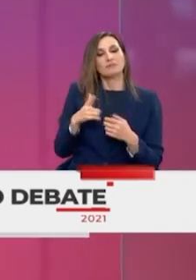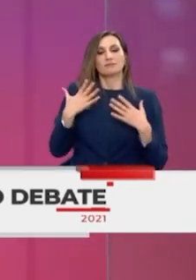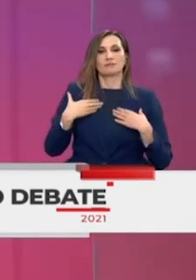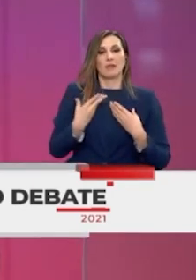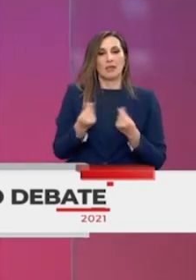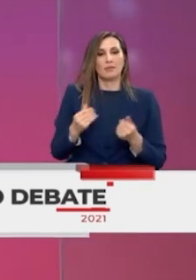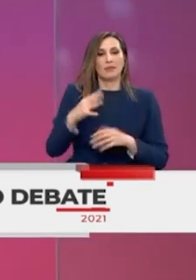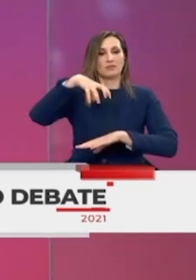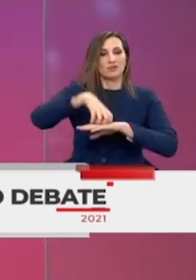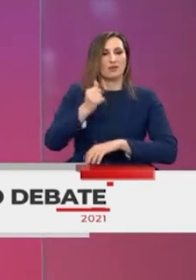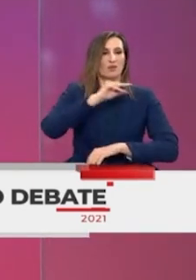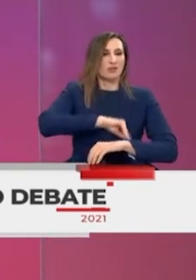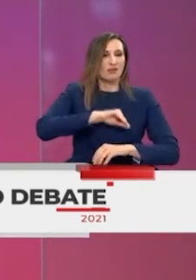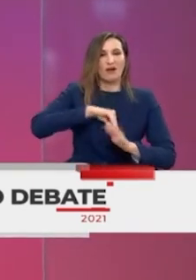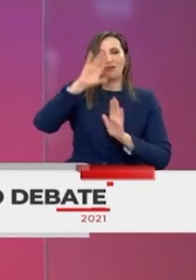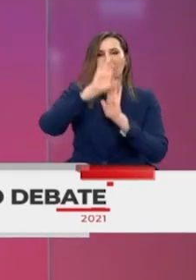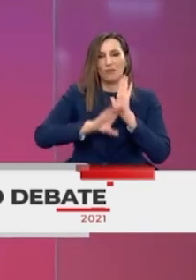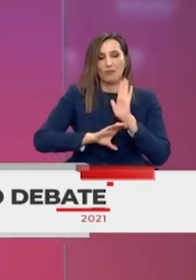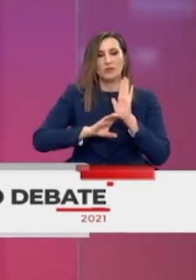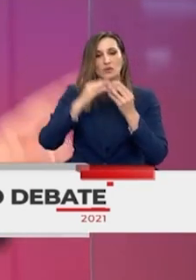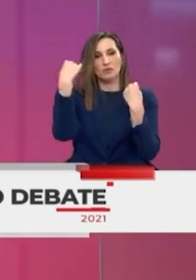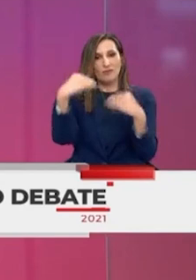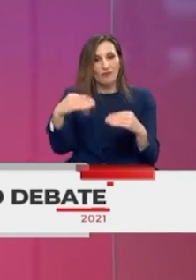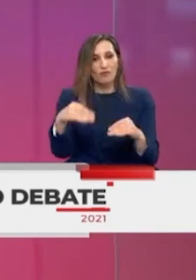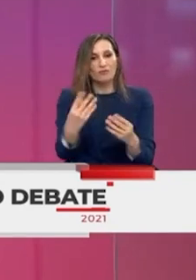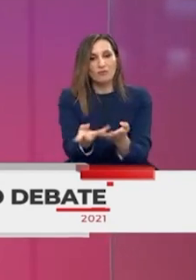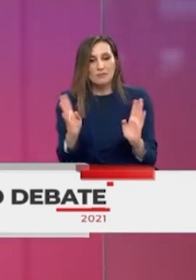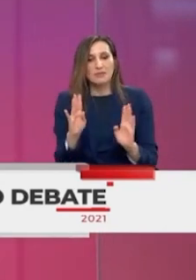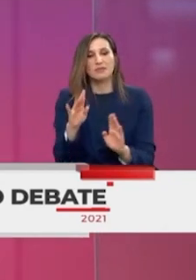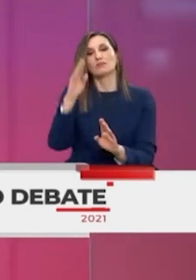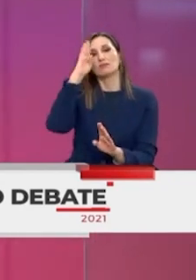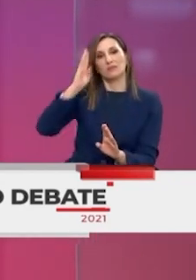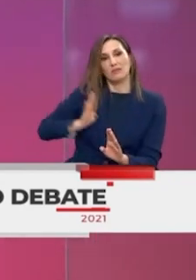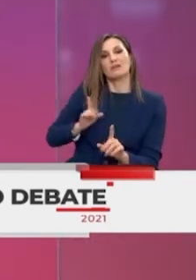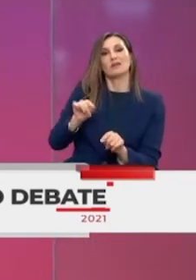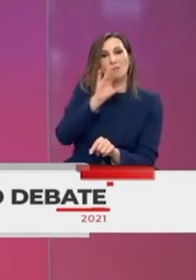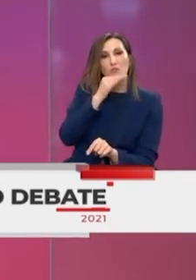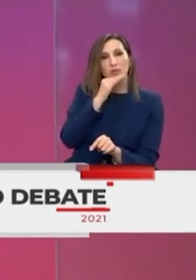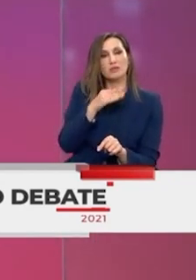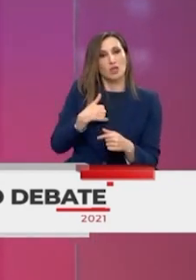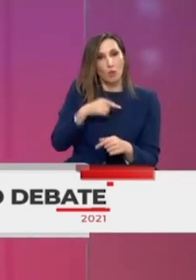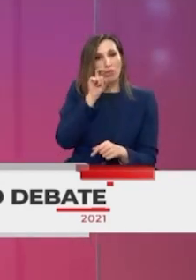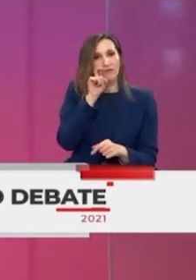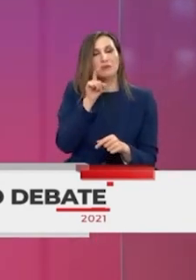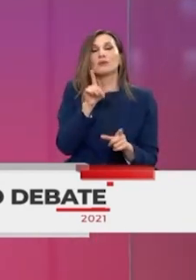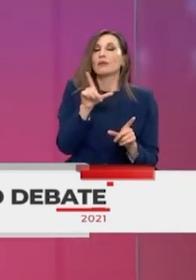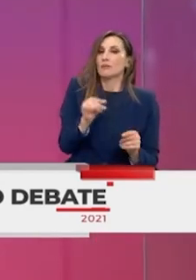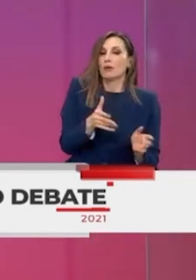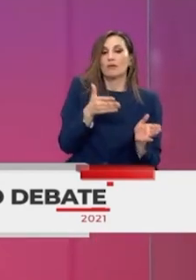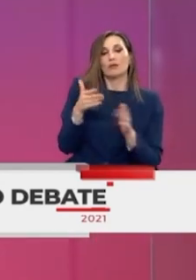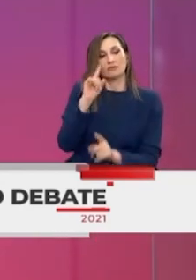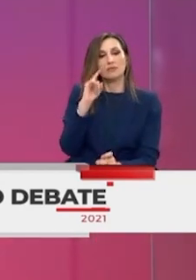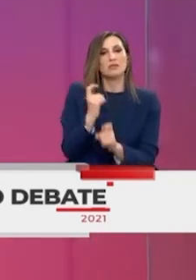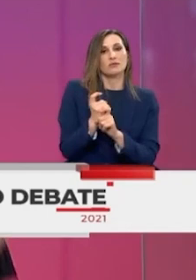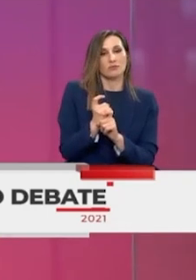equipamento, instalação, remuneração, condições de formação de militares e de polícias. Também sou